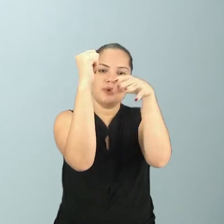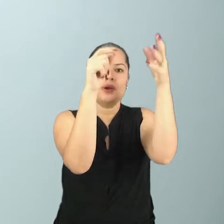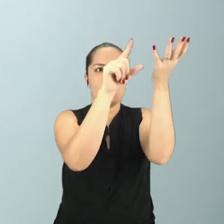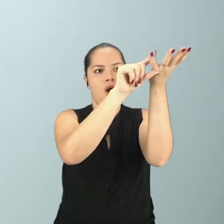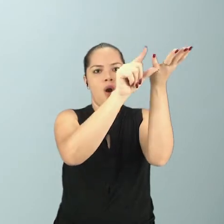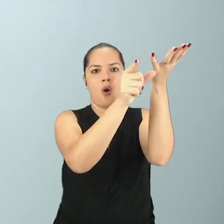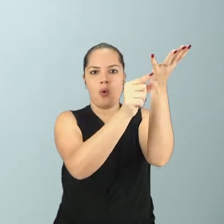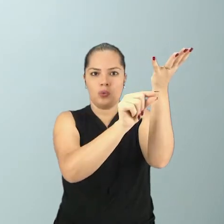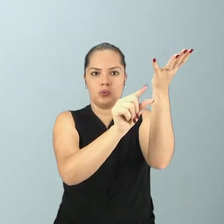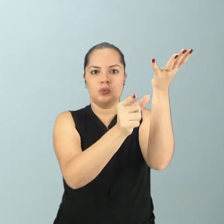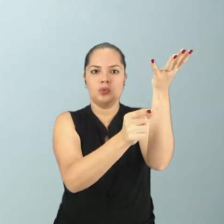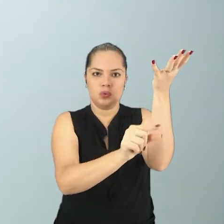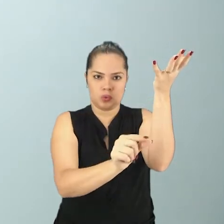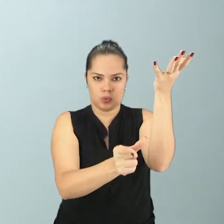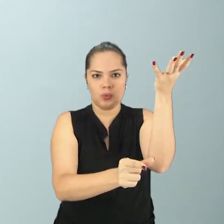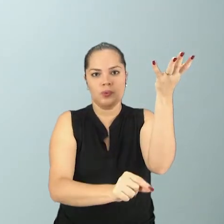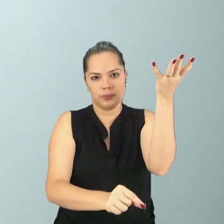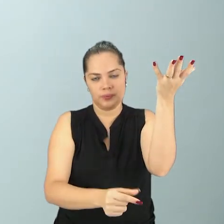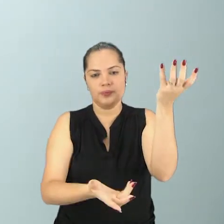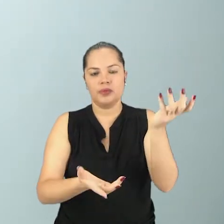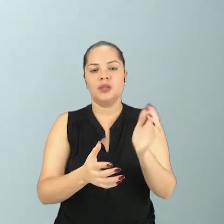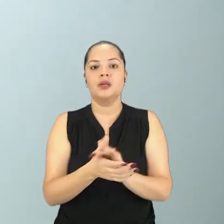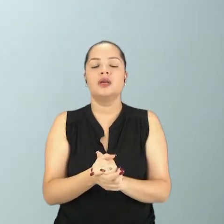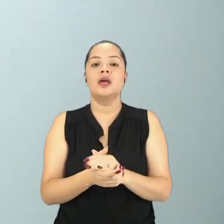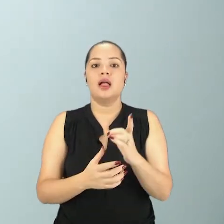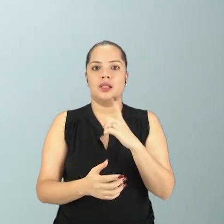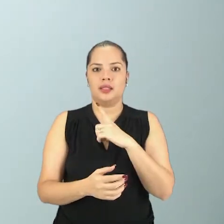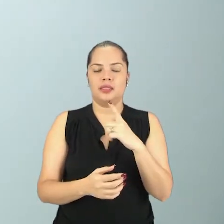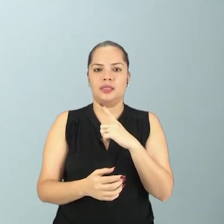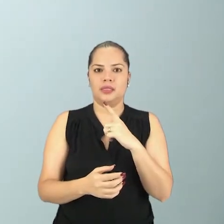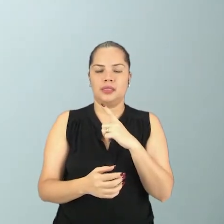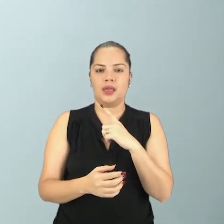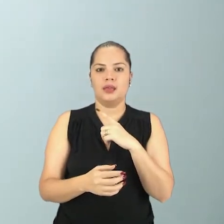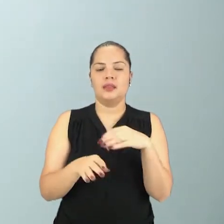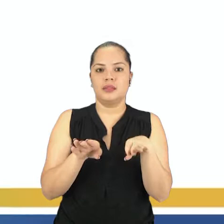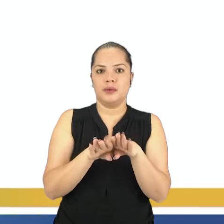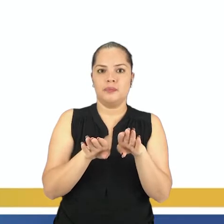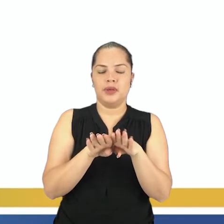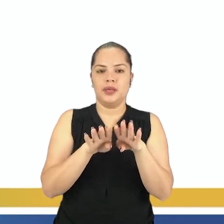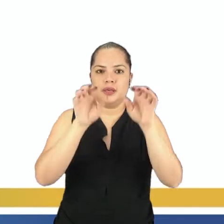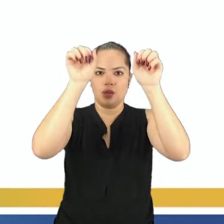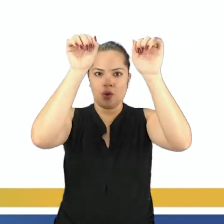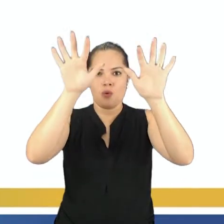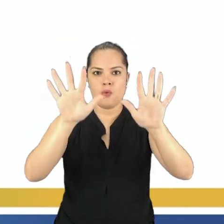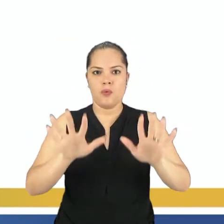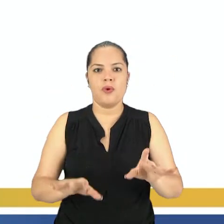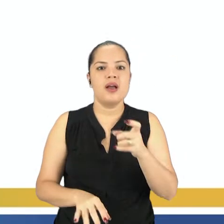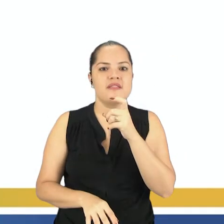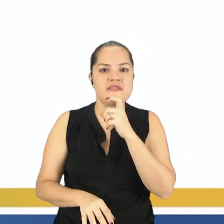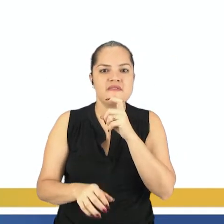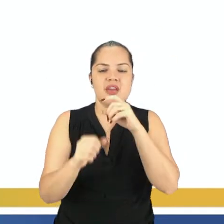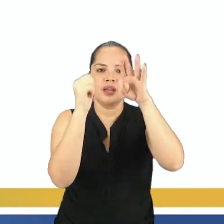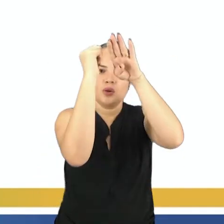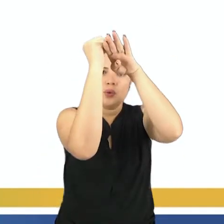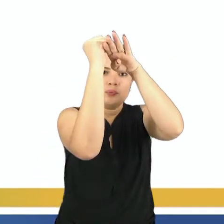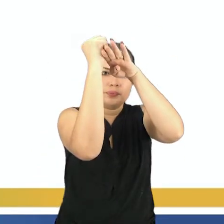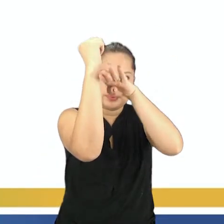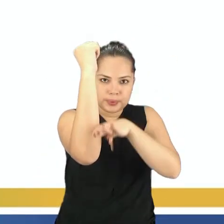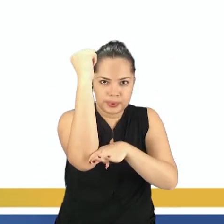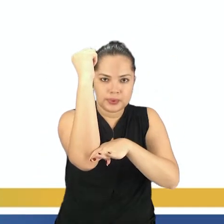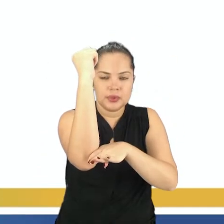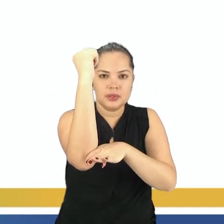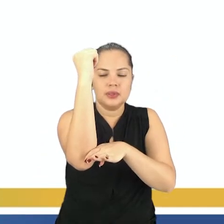de transição, tá? Você tem o inverno, né, onde ocorre queda de temperaturas e noites mais longas, tá? Aquele